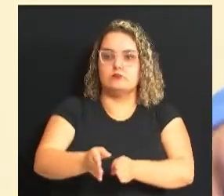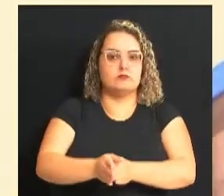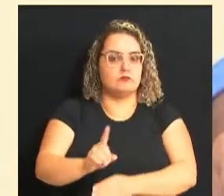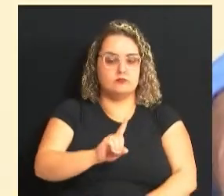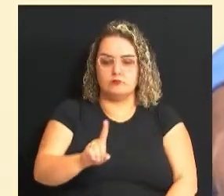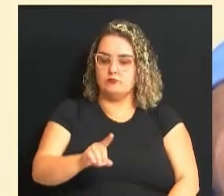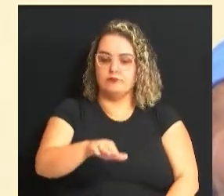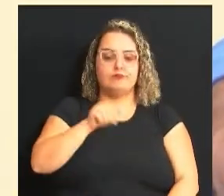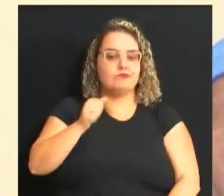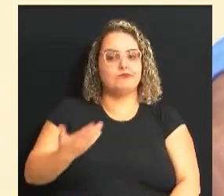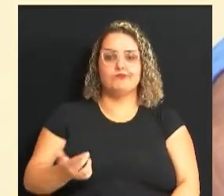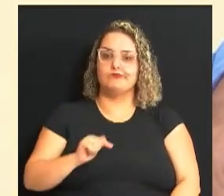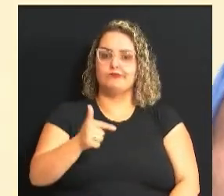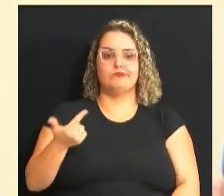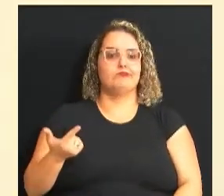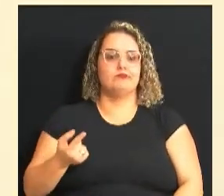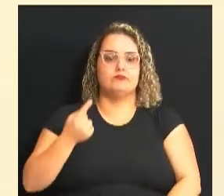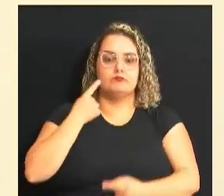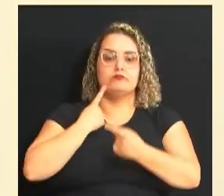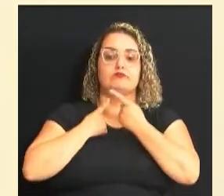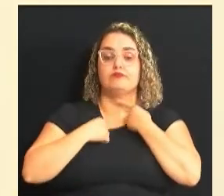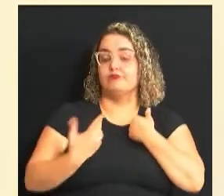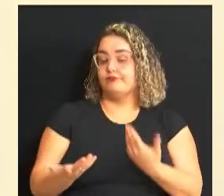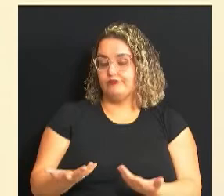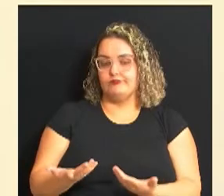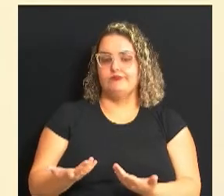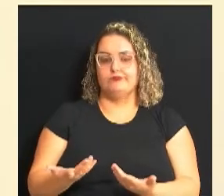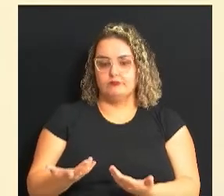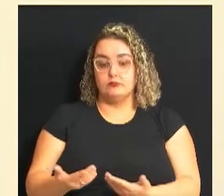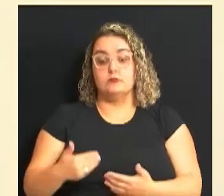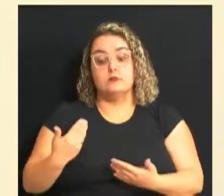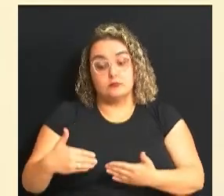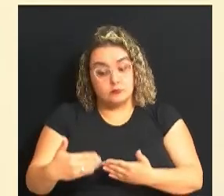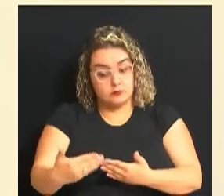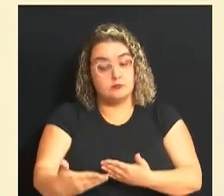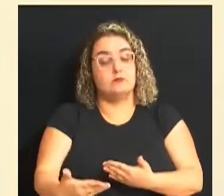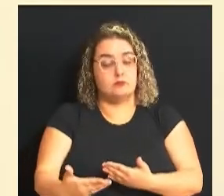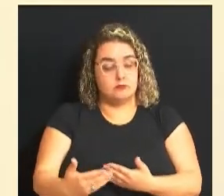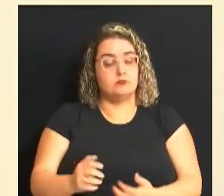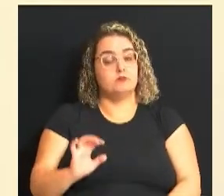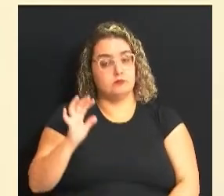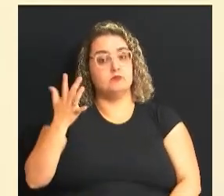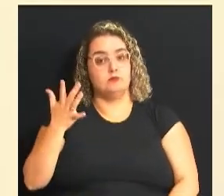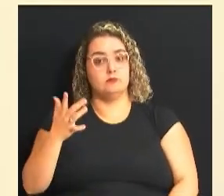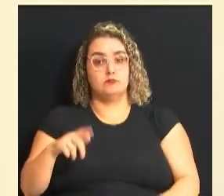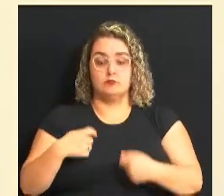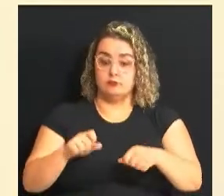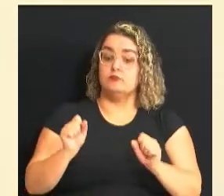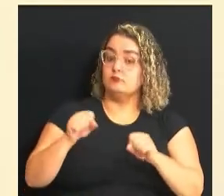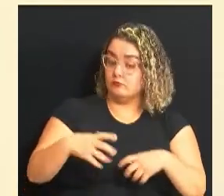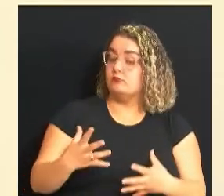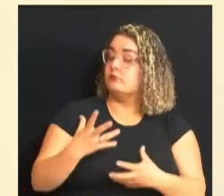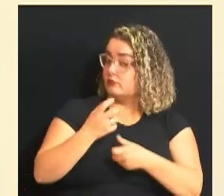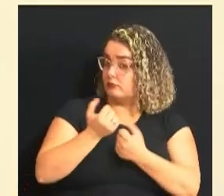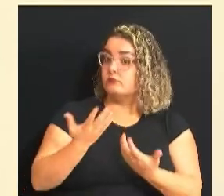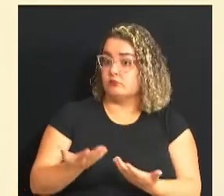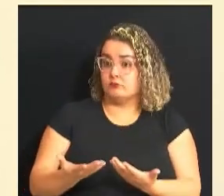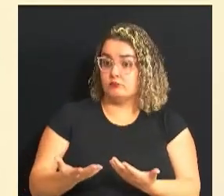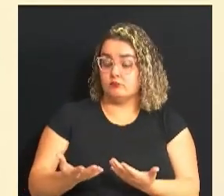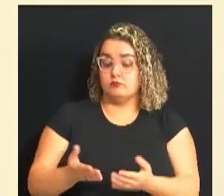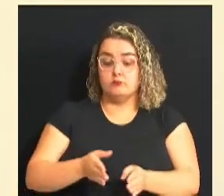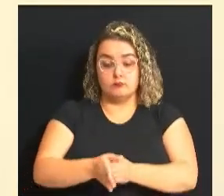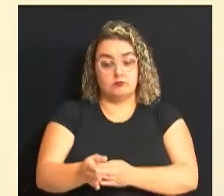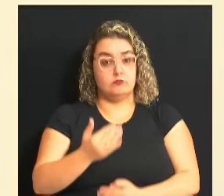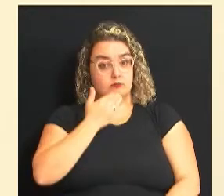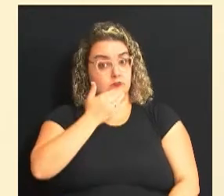essa necessidade. E para que nós possamos caminhar cada vez mais, para que isso aconteça, temos que, sim, fortalecer aquilo que o conselho demanda,